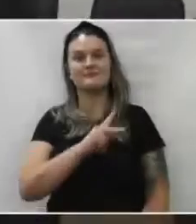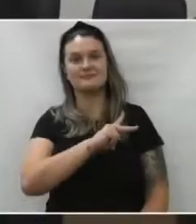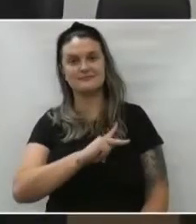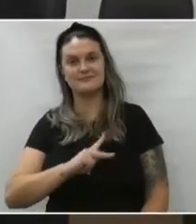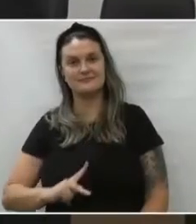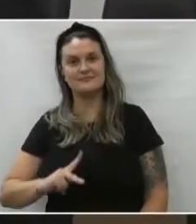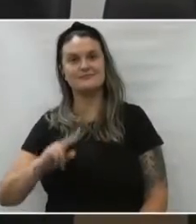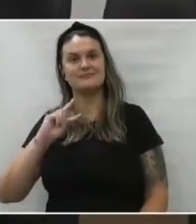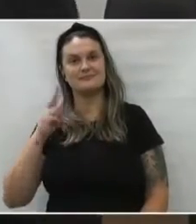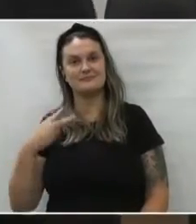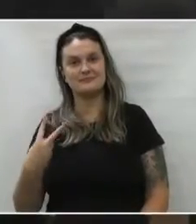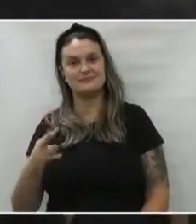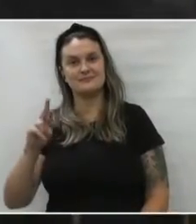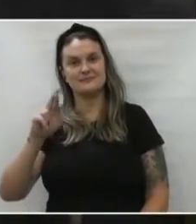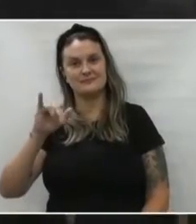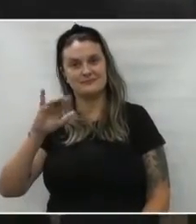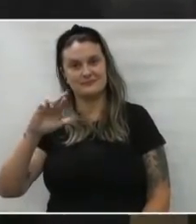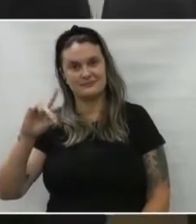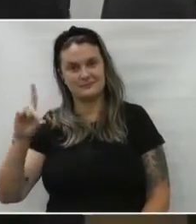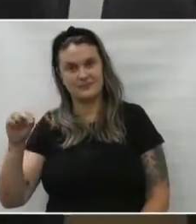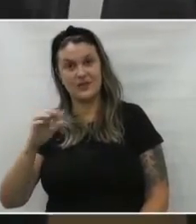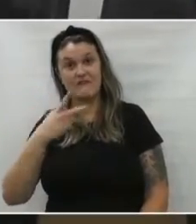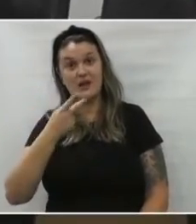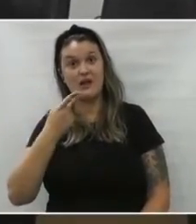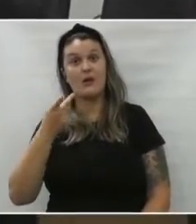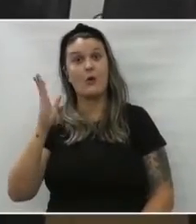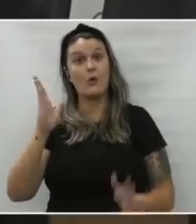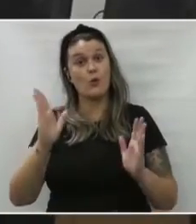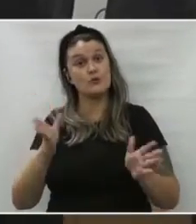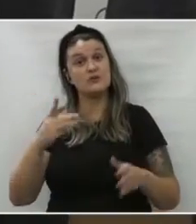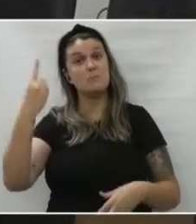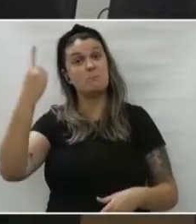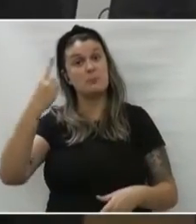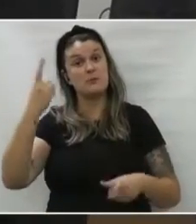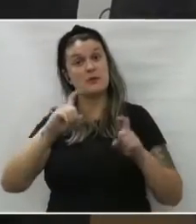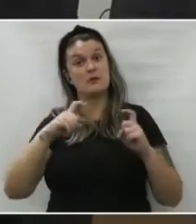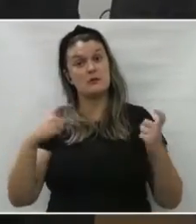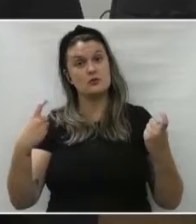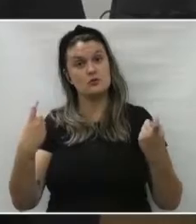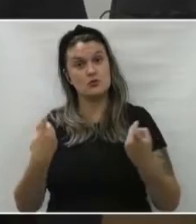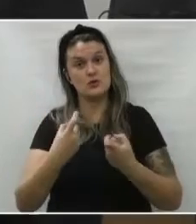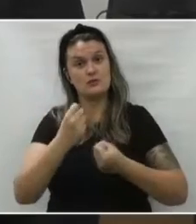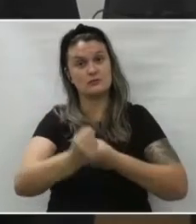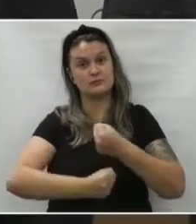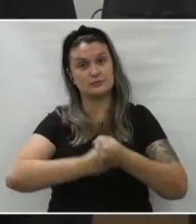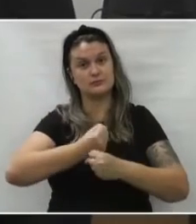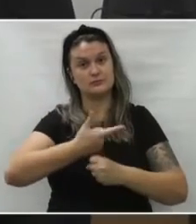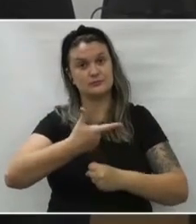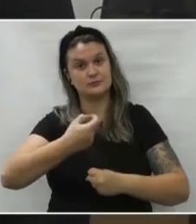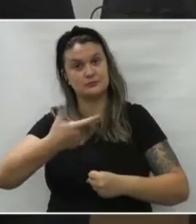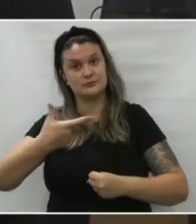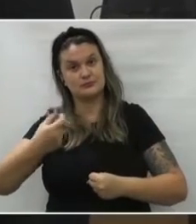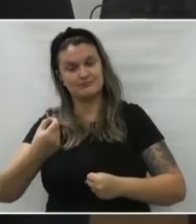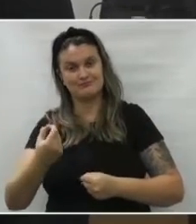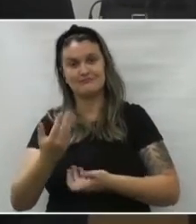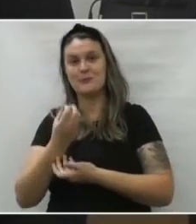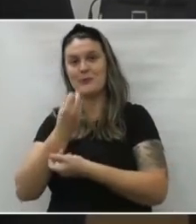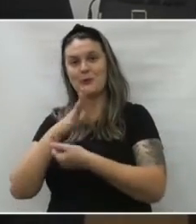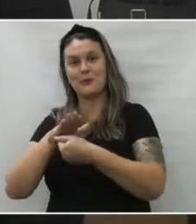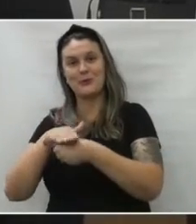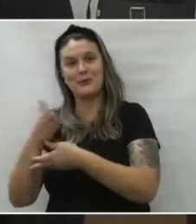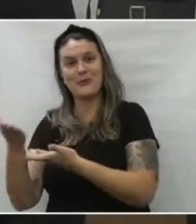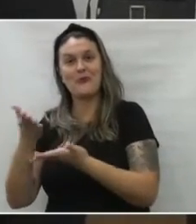presidente Ricardo Moderno Sass nos fala sobre a primeira sessão aí de 2020, a reabertura dos trabalhos. Uma boa noite, qual a